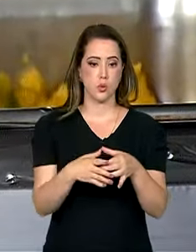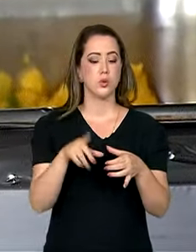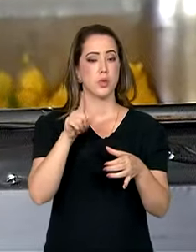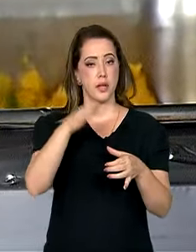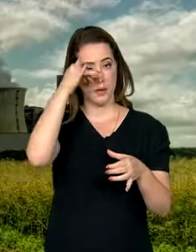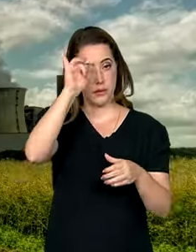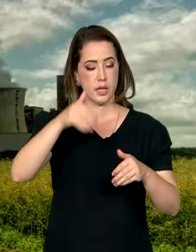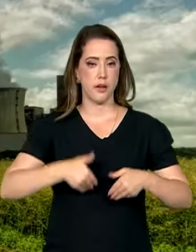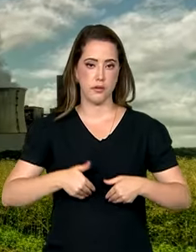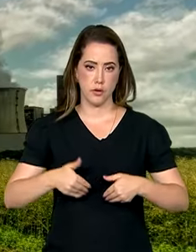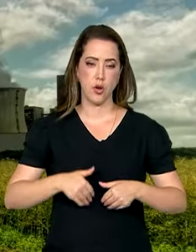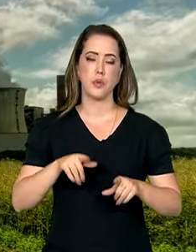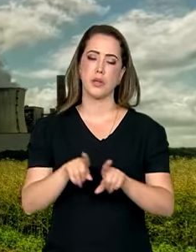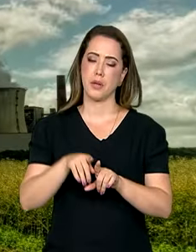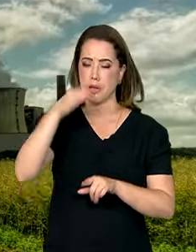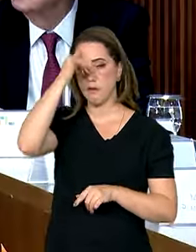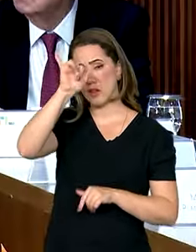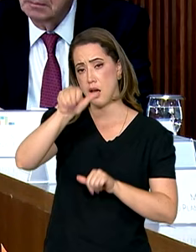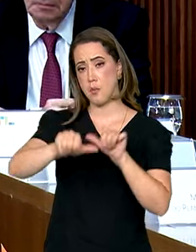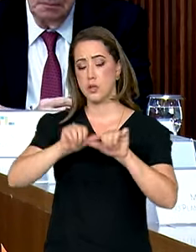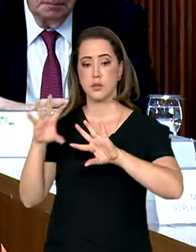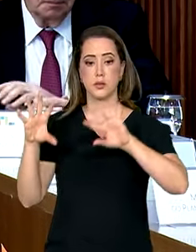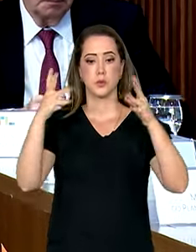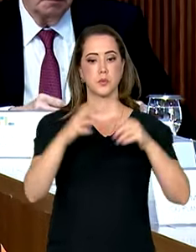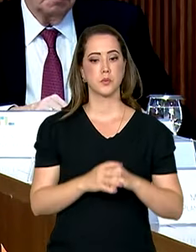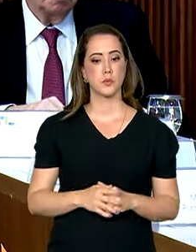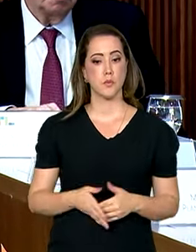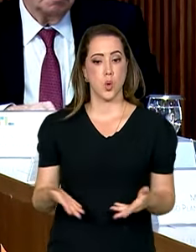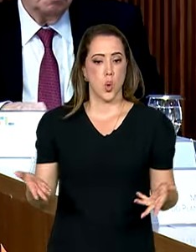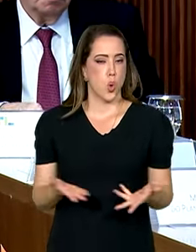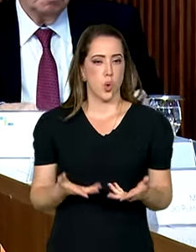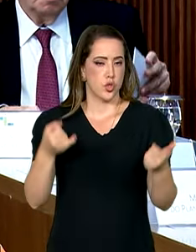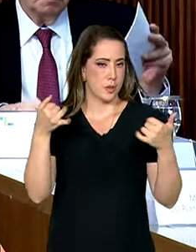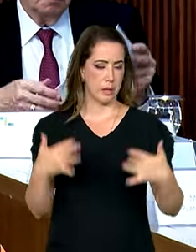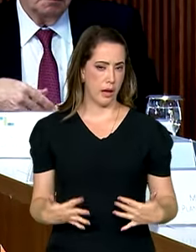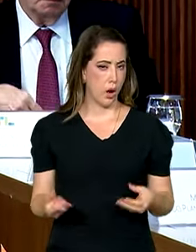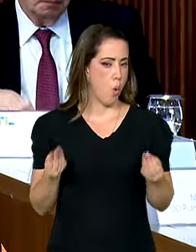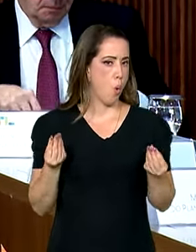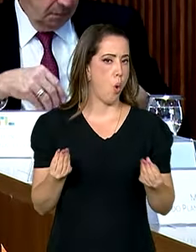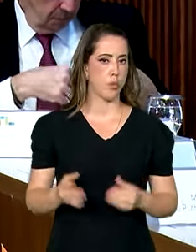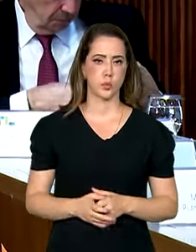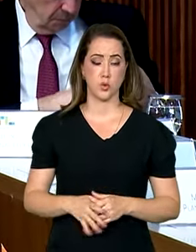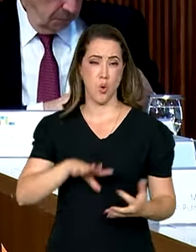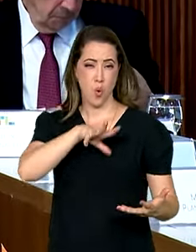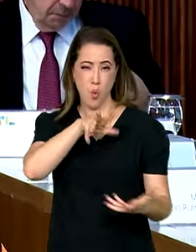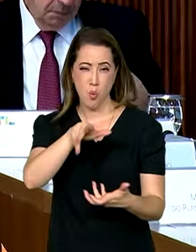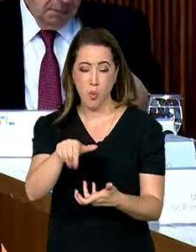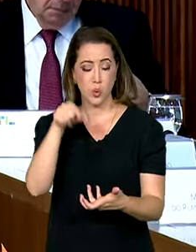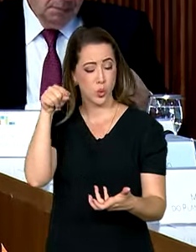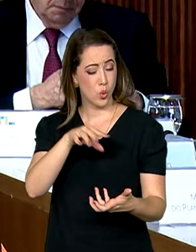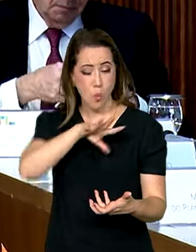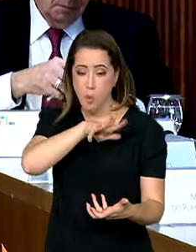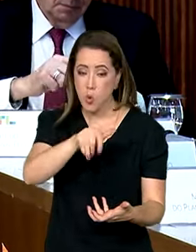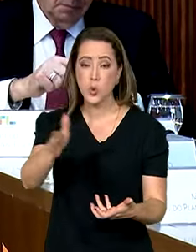combate à fome e às mudanças climáticas não é mais humanamente explicável o mundo tão rico